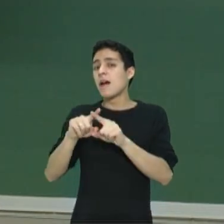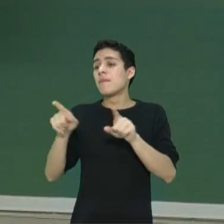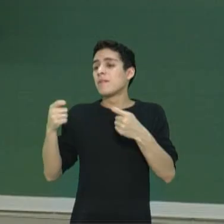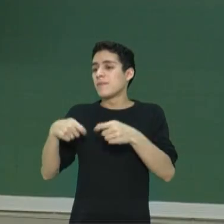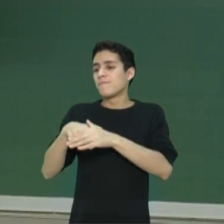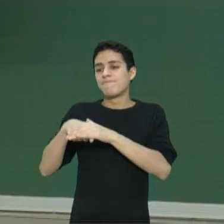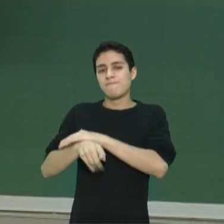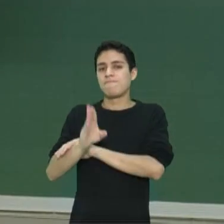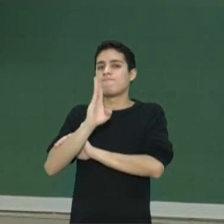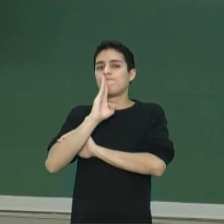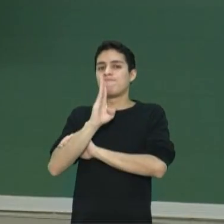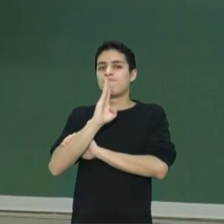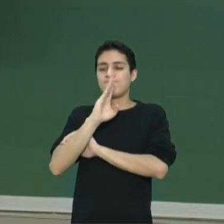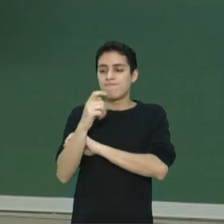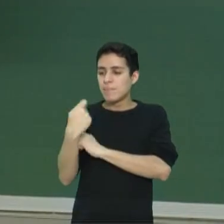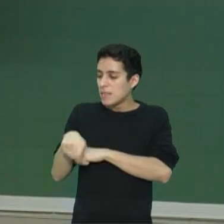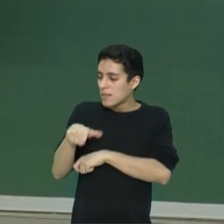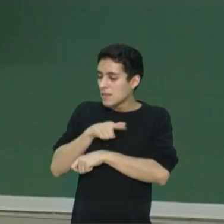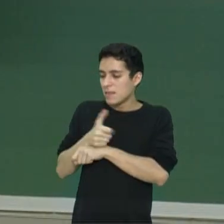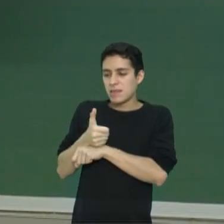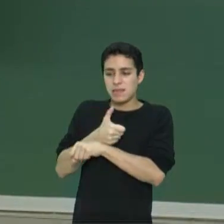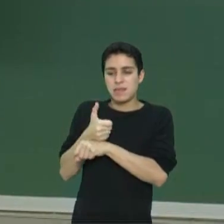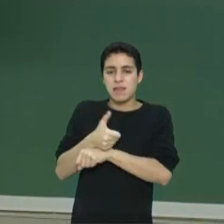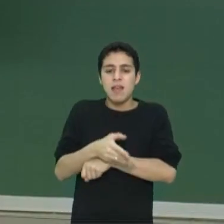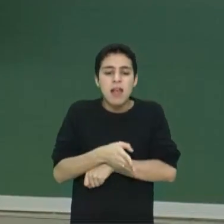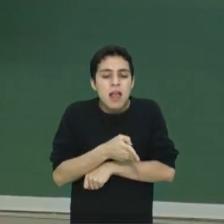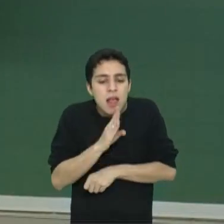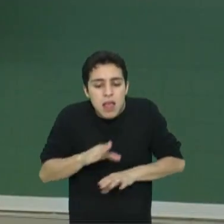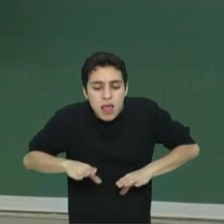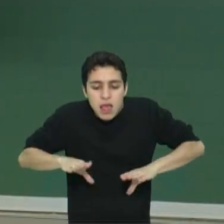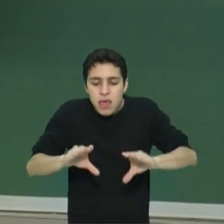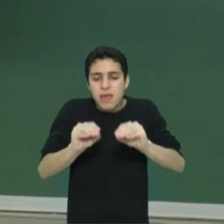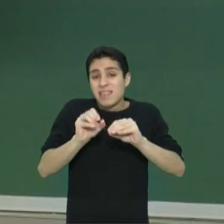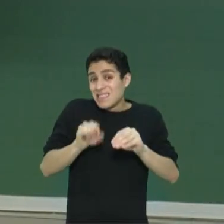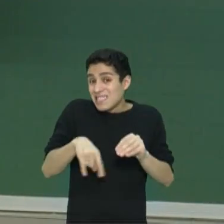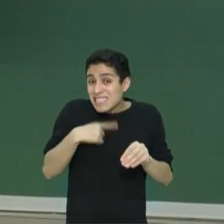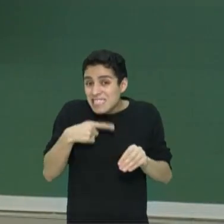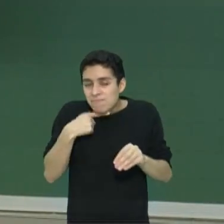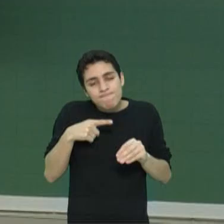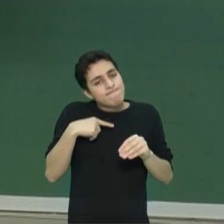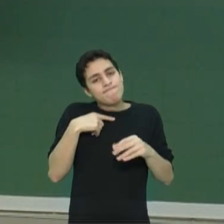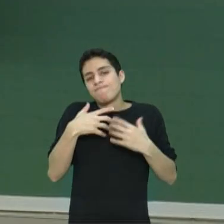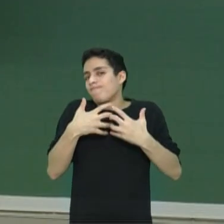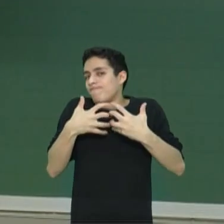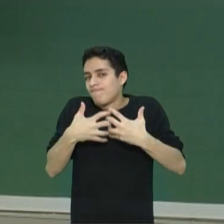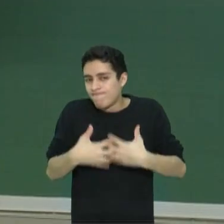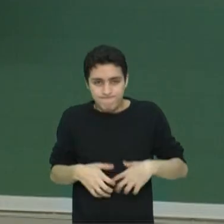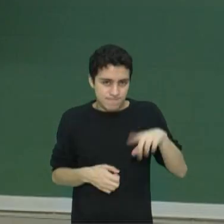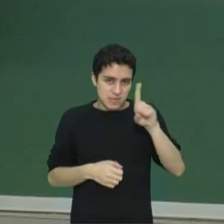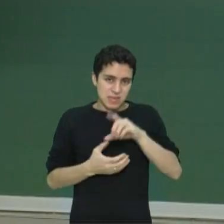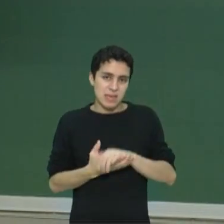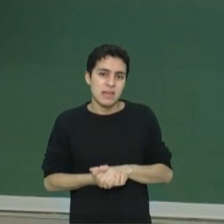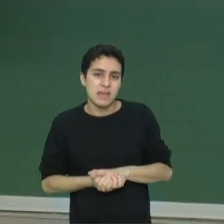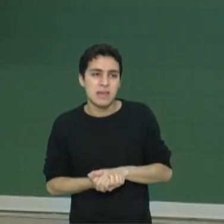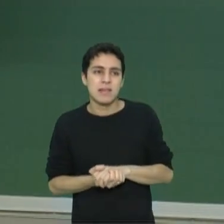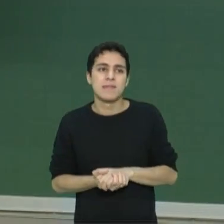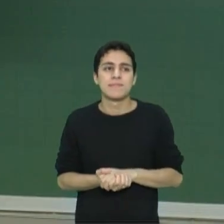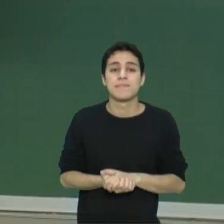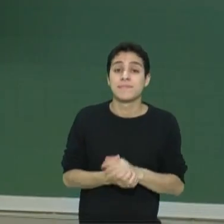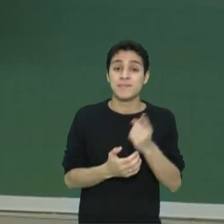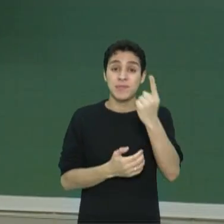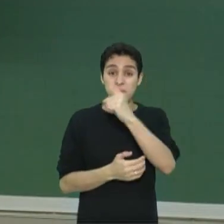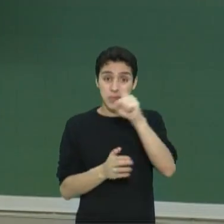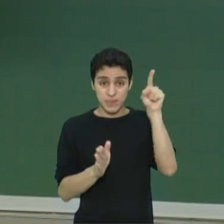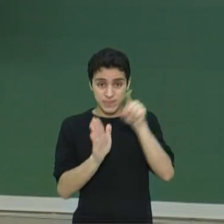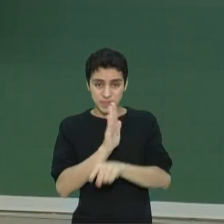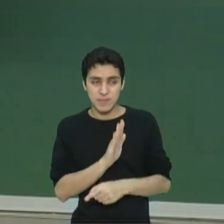tem que estudar o não tem que estudar e se especializar se não a coisa não anda e vamos tentar o último